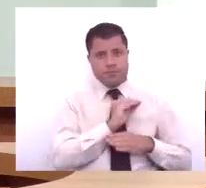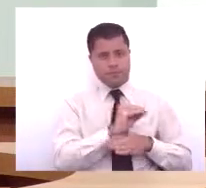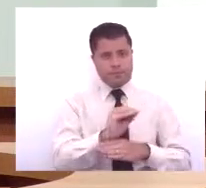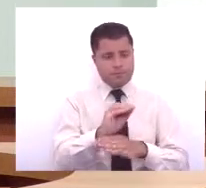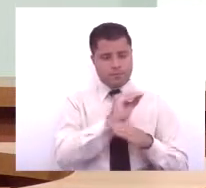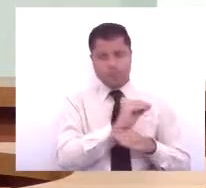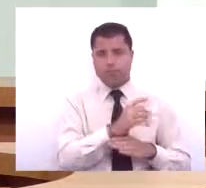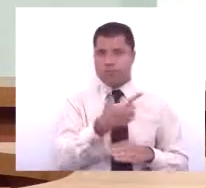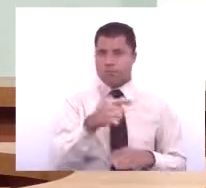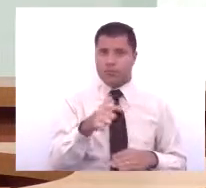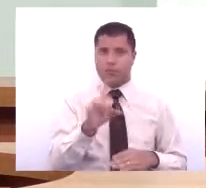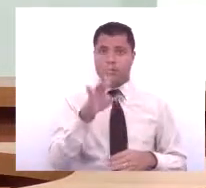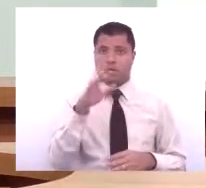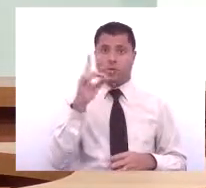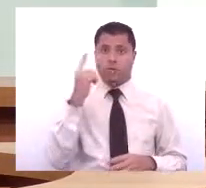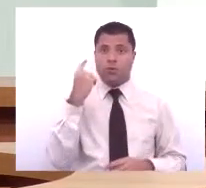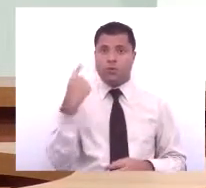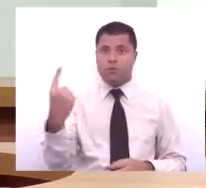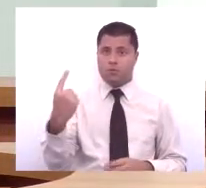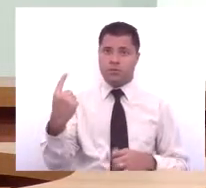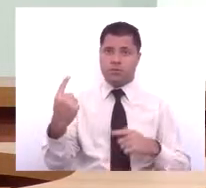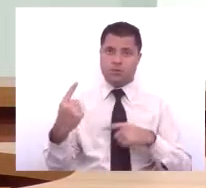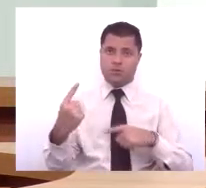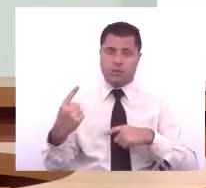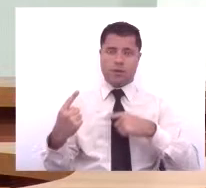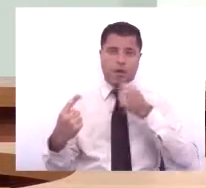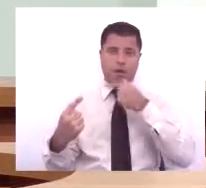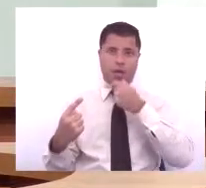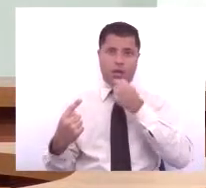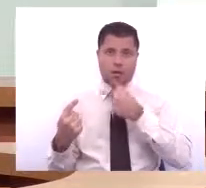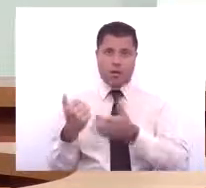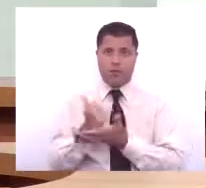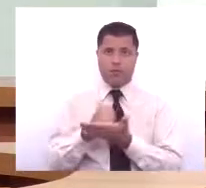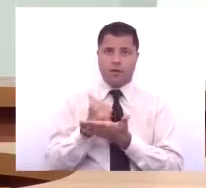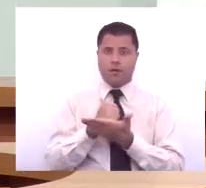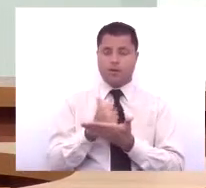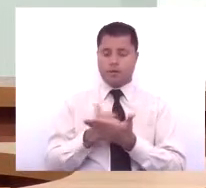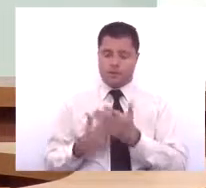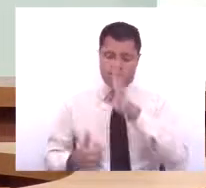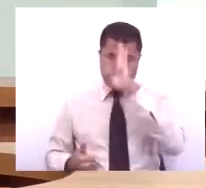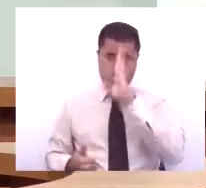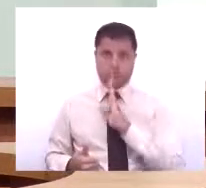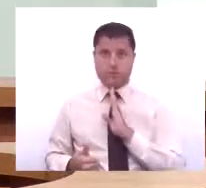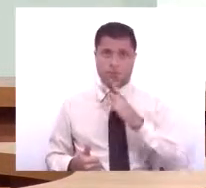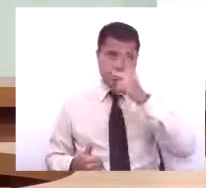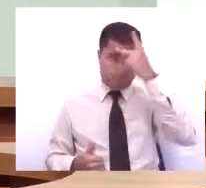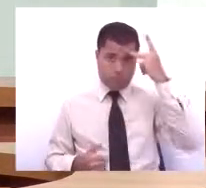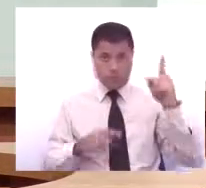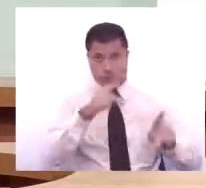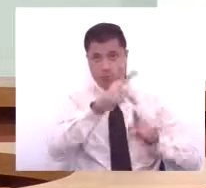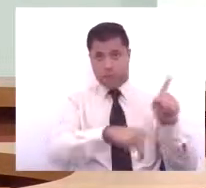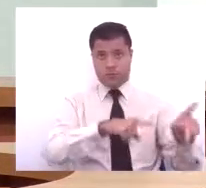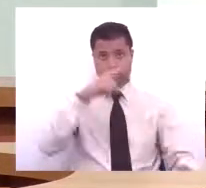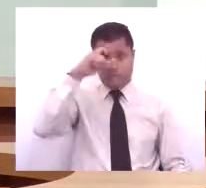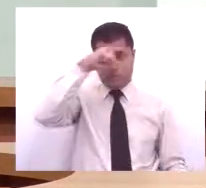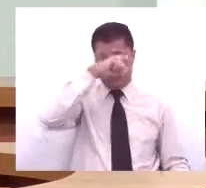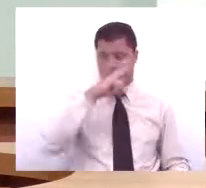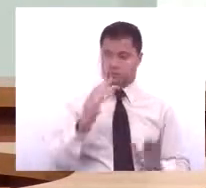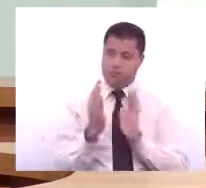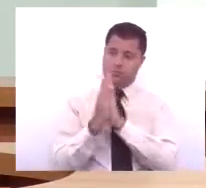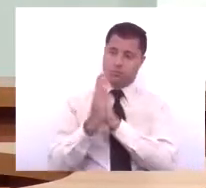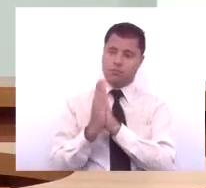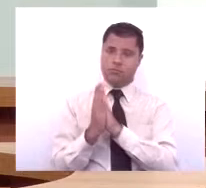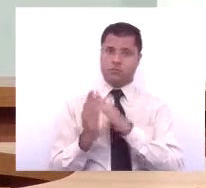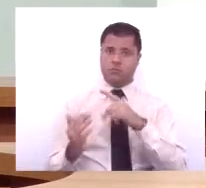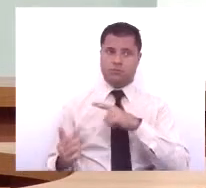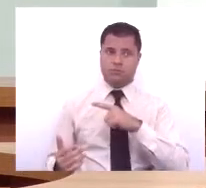farmácia de remédio de alto custo gratuito na nossa cidade. A população tem uma grande dificuldade quando